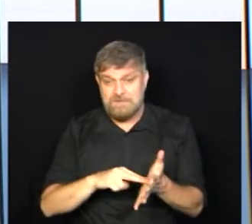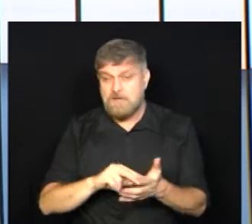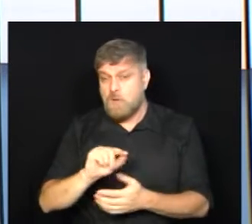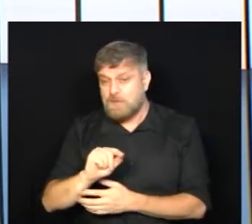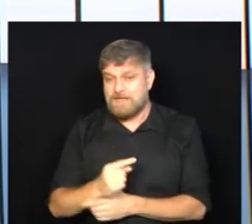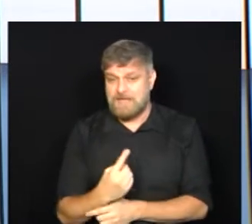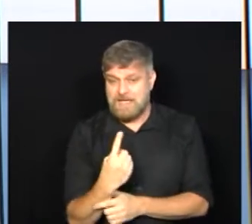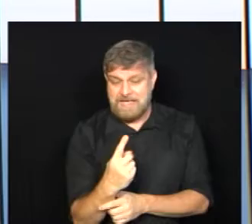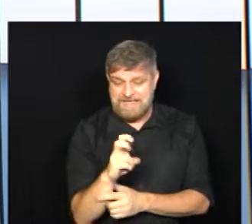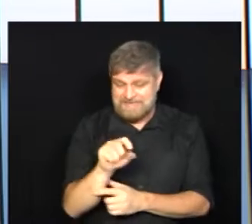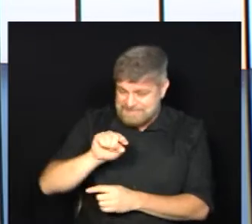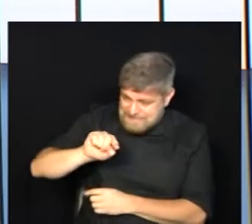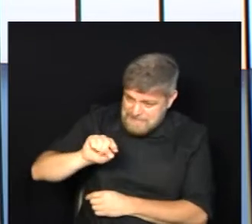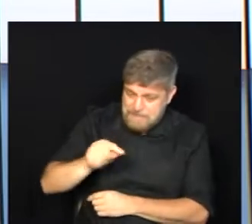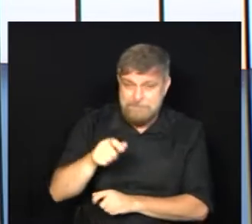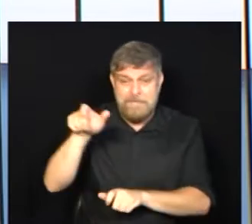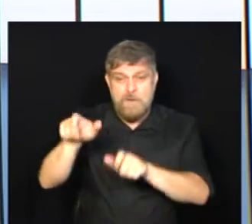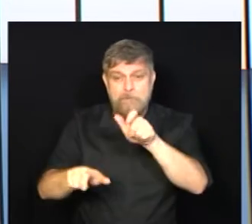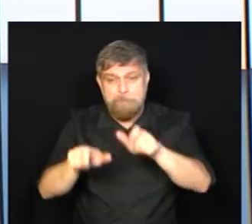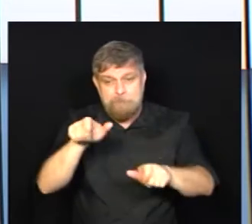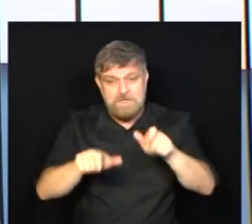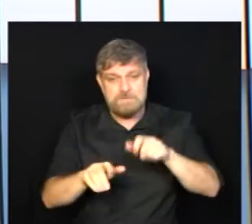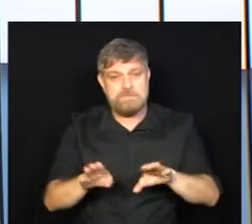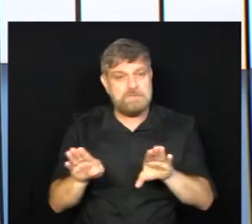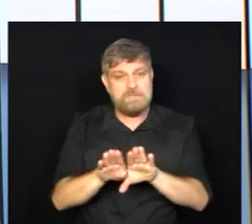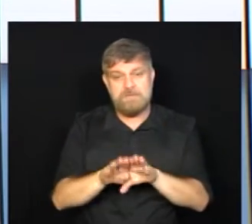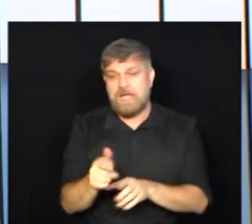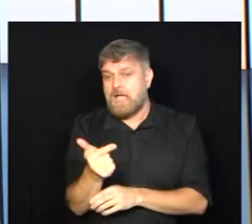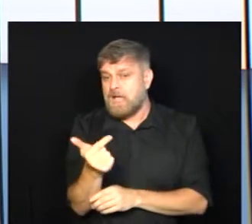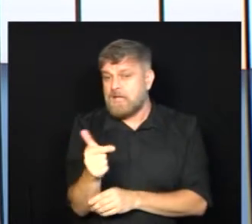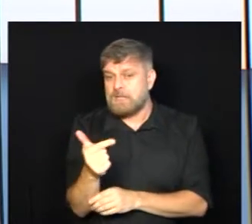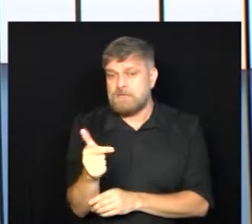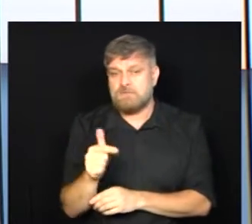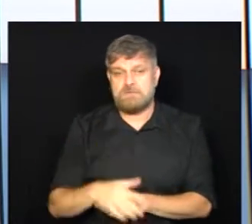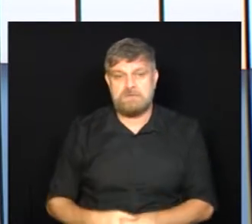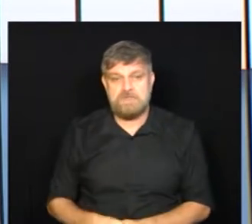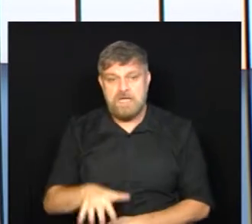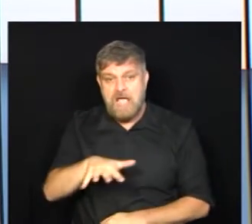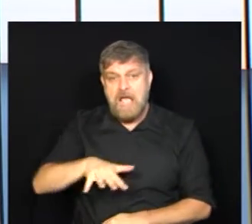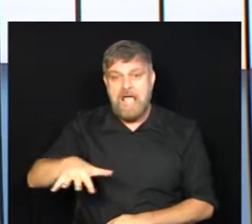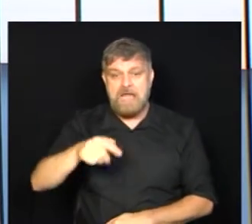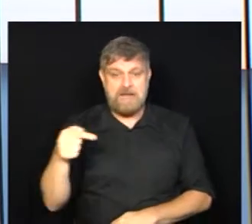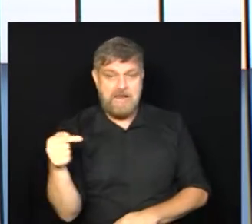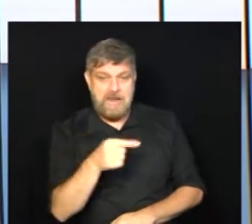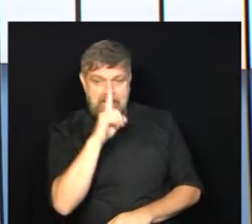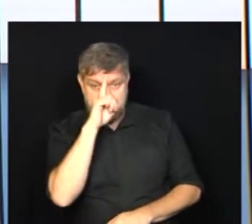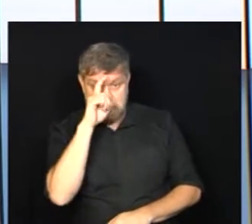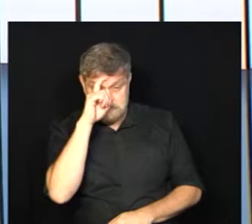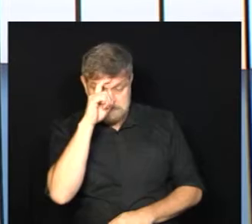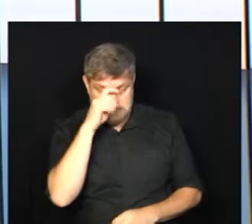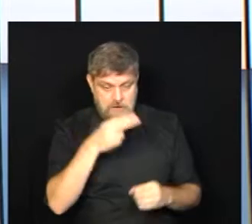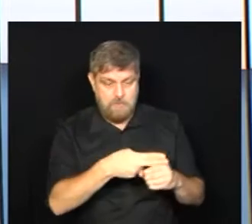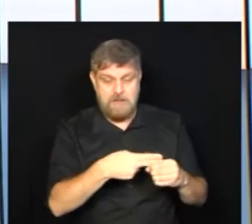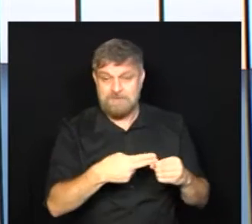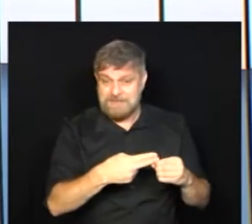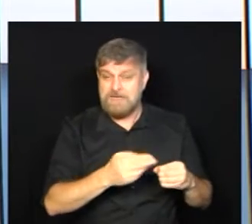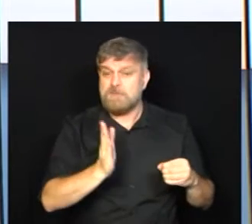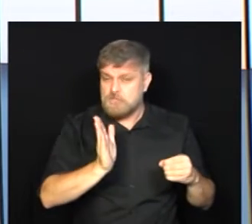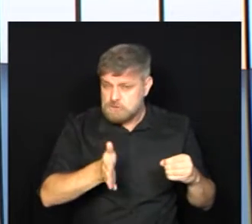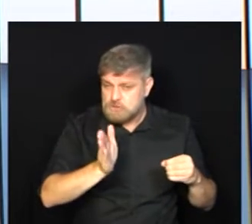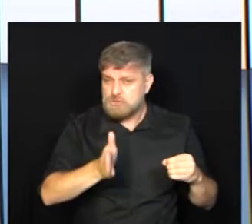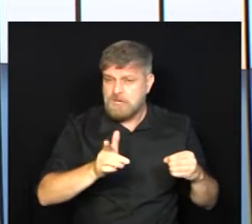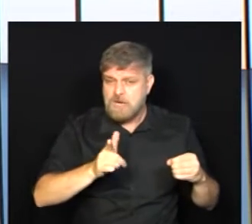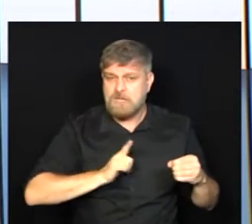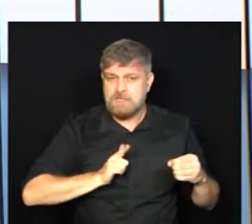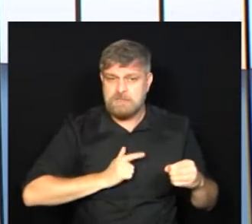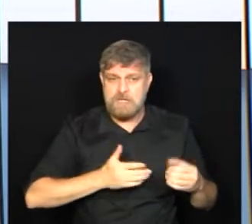de 15 mil pessoas, o que não inclui os servidores de saúde da Unicamp, que eles já receberam,